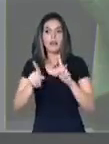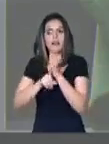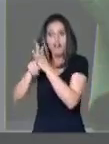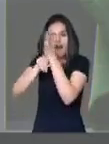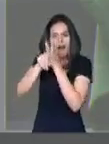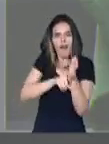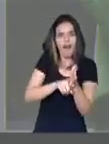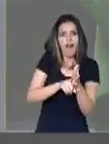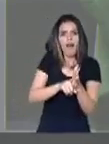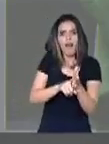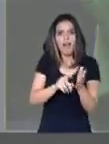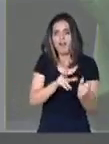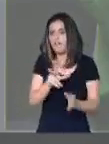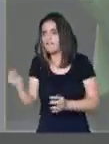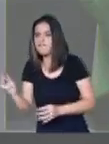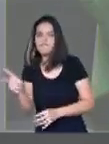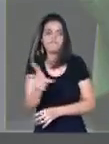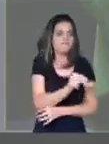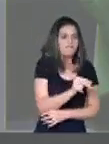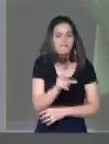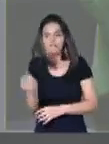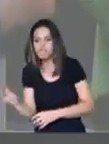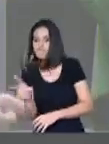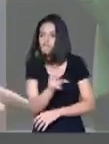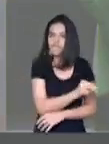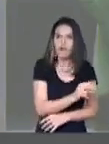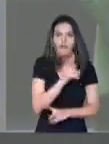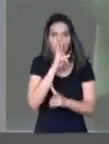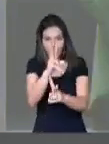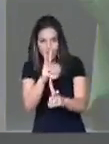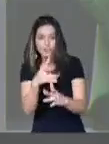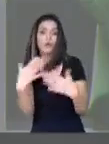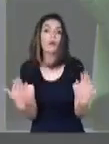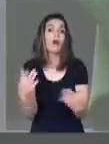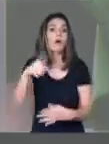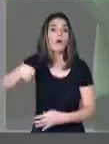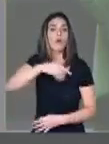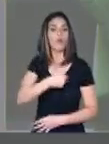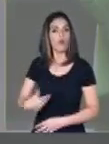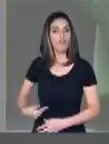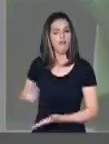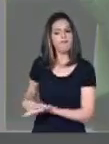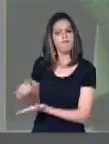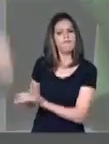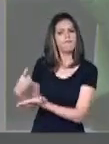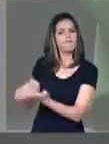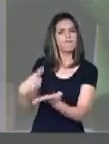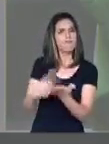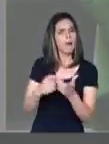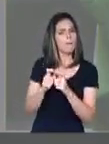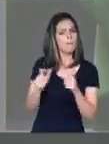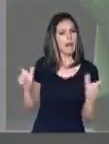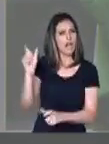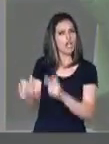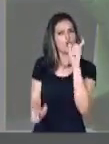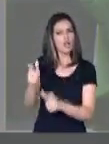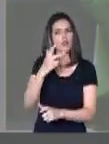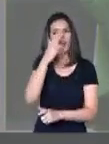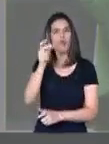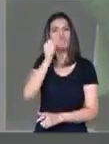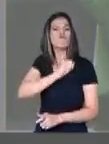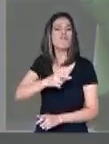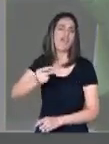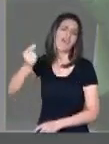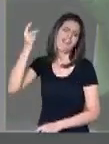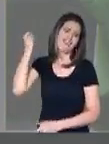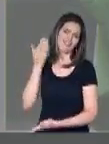correlação de força. Infelizmente, o governo imprimiu uma maioria com os piores métodos, com o velho toma lá da